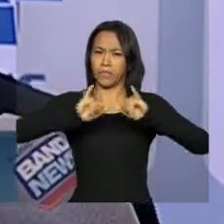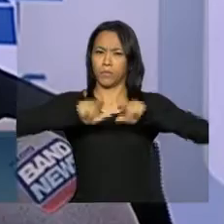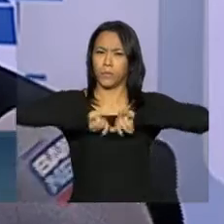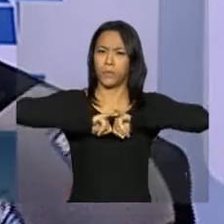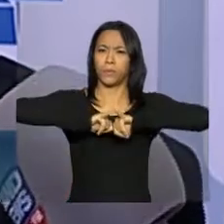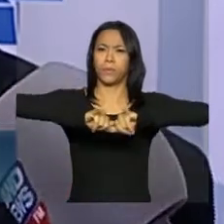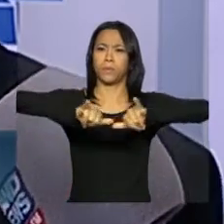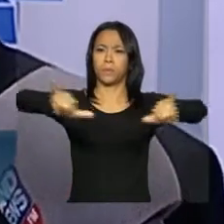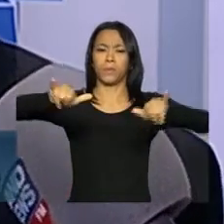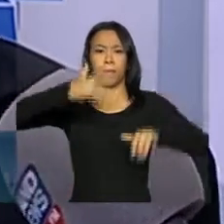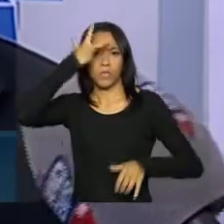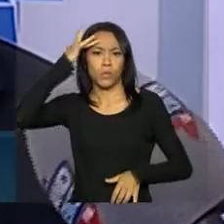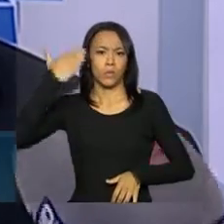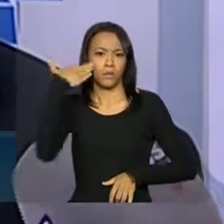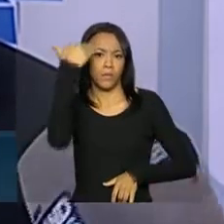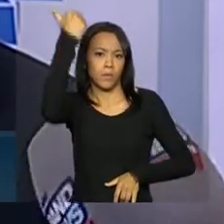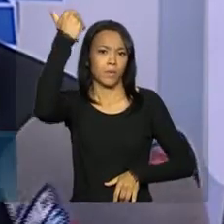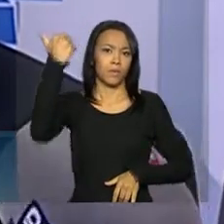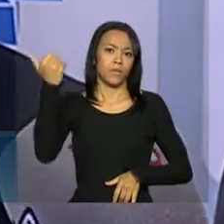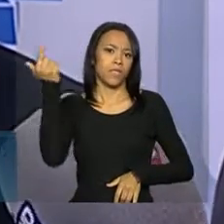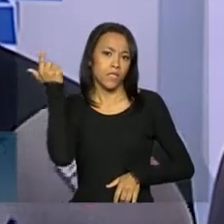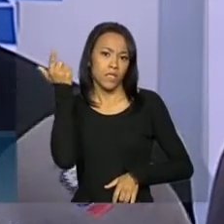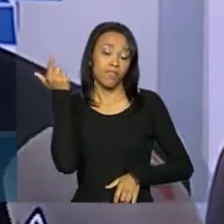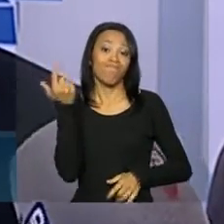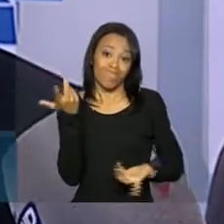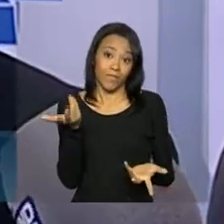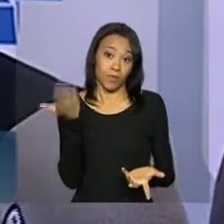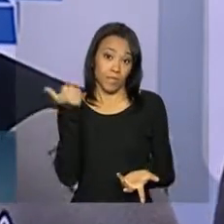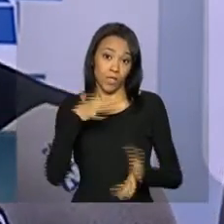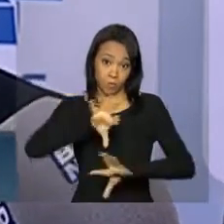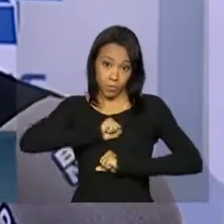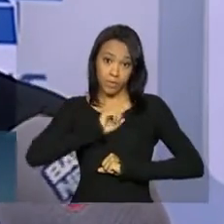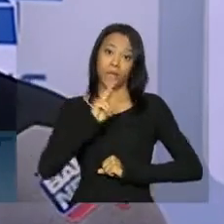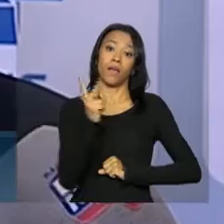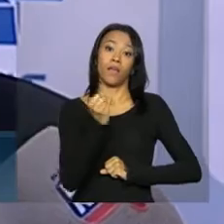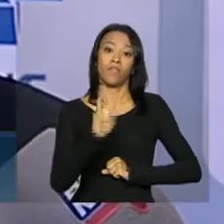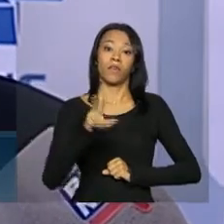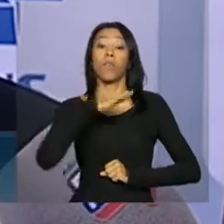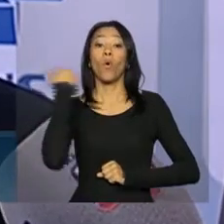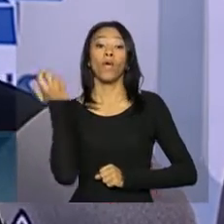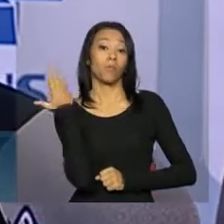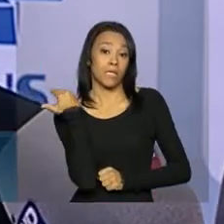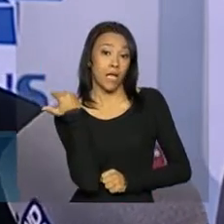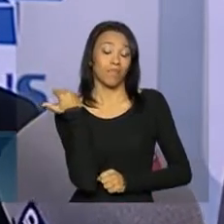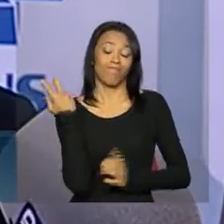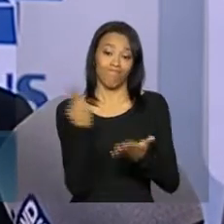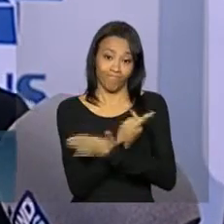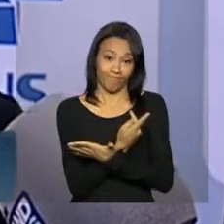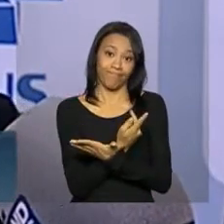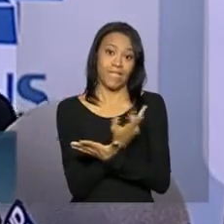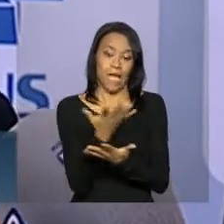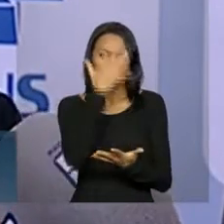aqueles grandes ídolos, né, que foram acometidos de AIDS no passado, que morreram, causou, de certa forma,